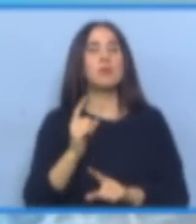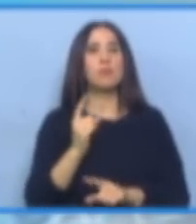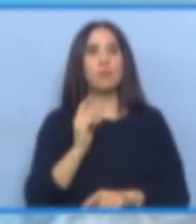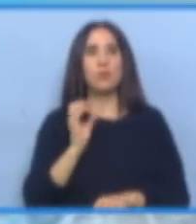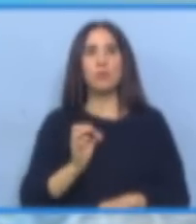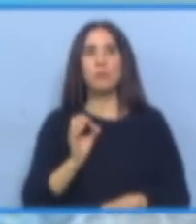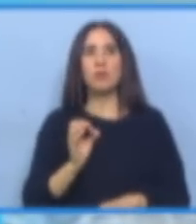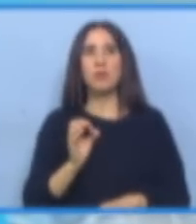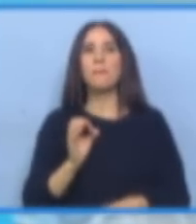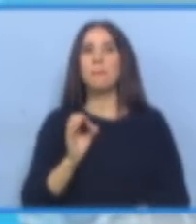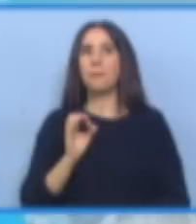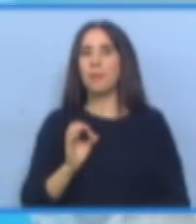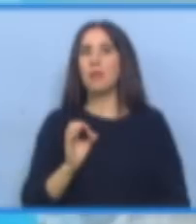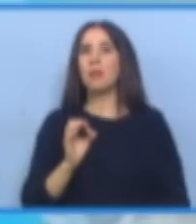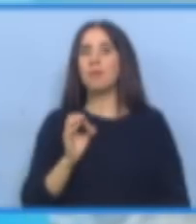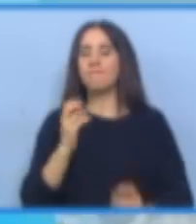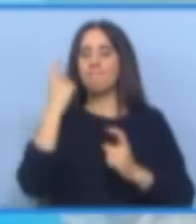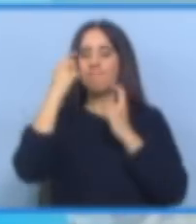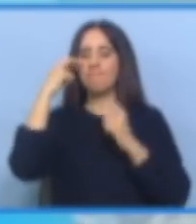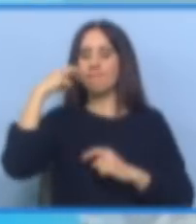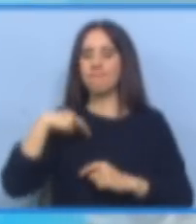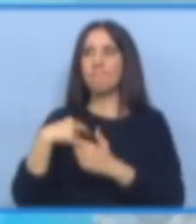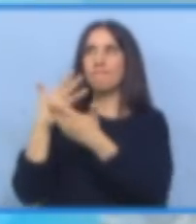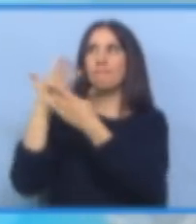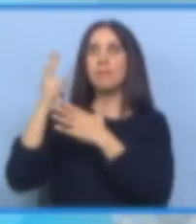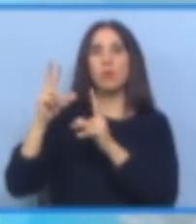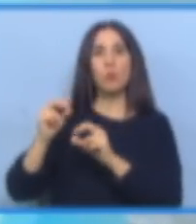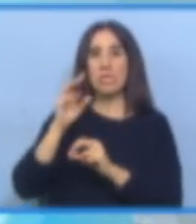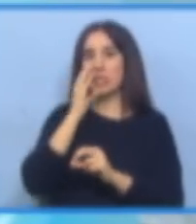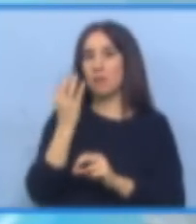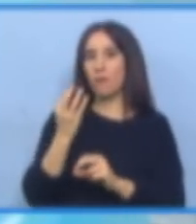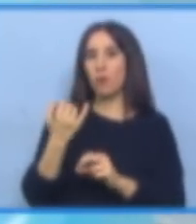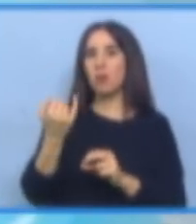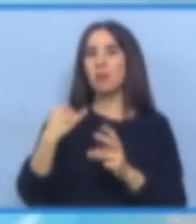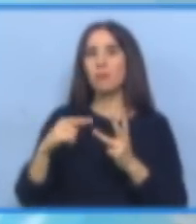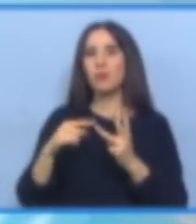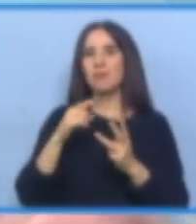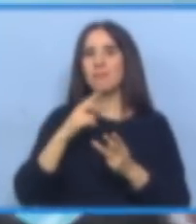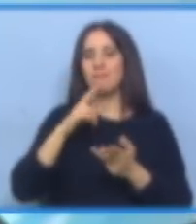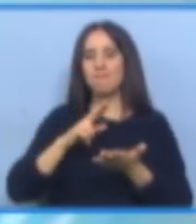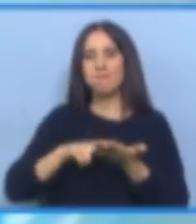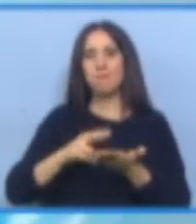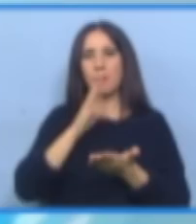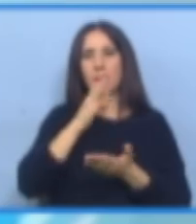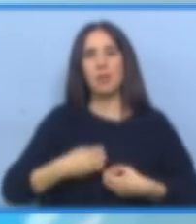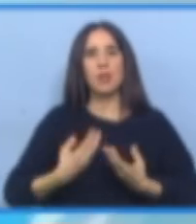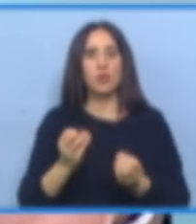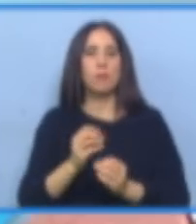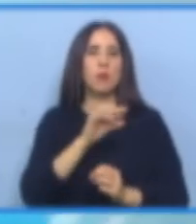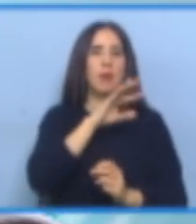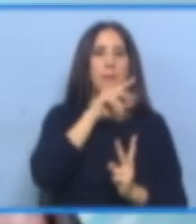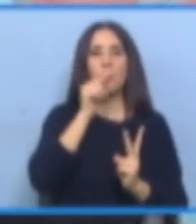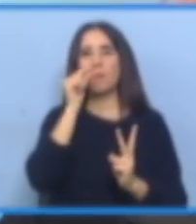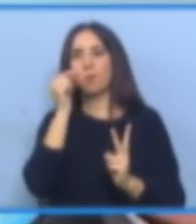escutaram, nunca fizeram discernimento e se fizeram tudo isso, depois não puseram em prática. porque a mãe, porque o pai,